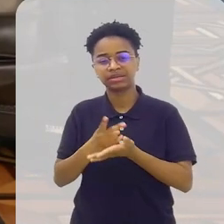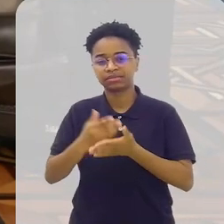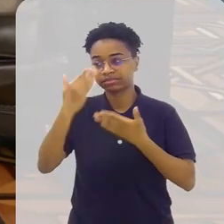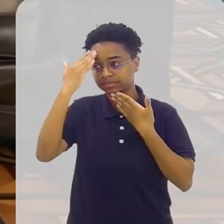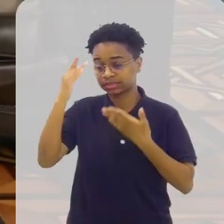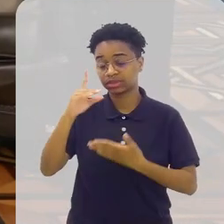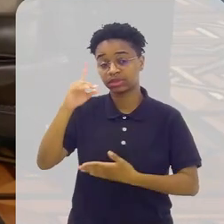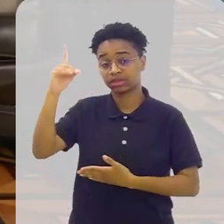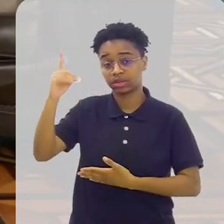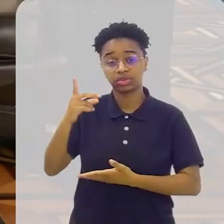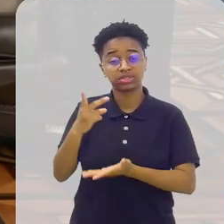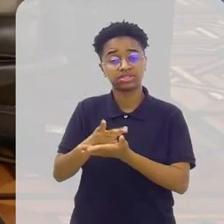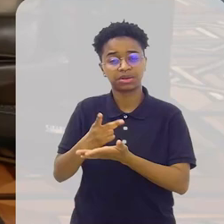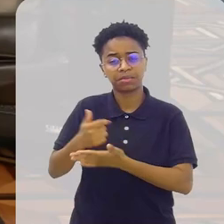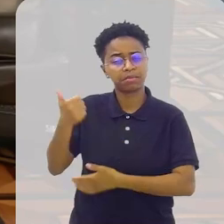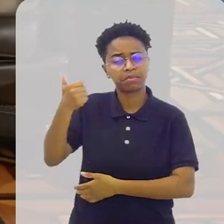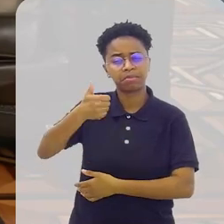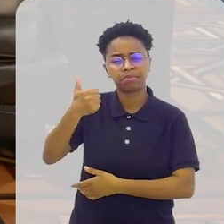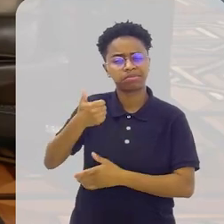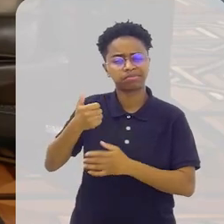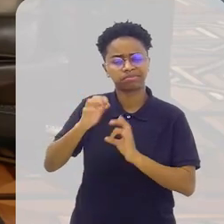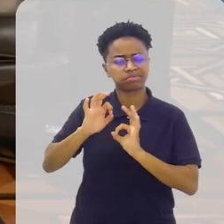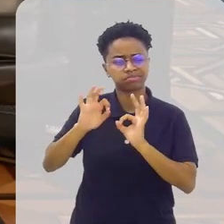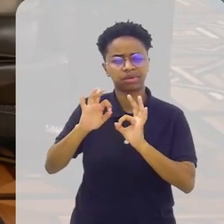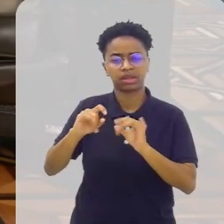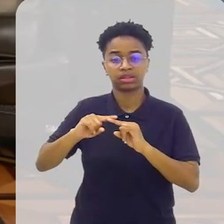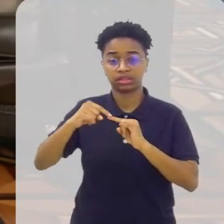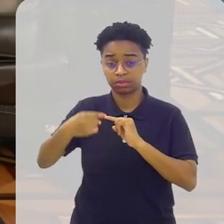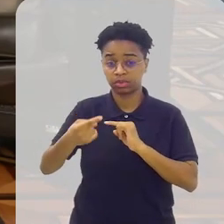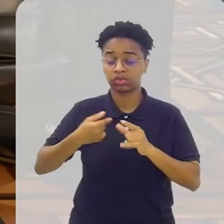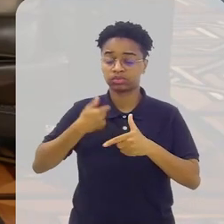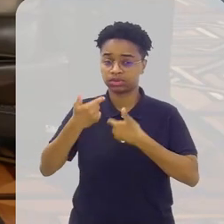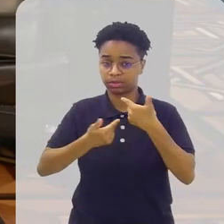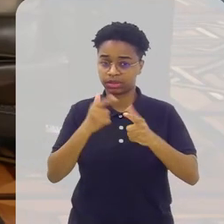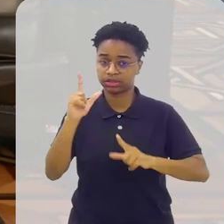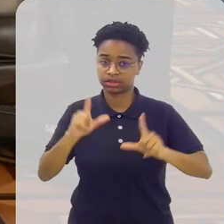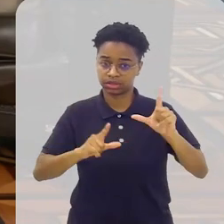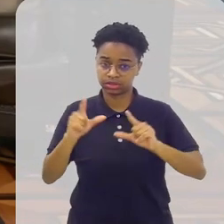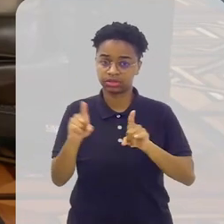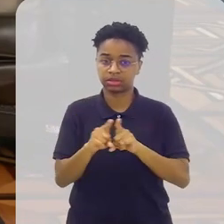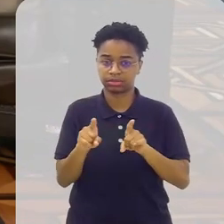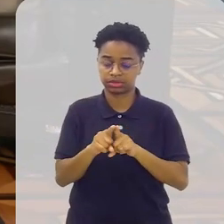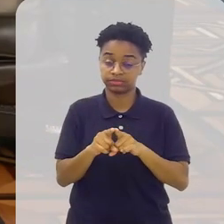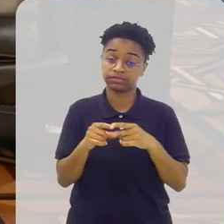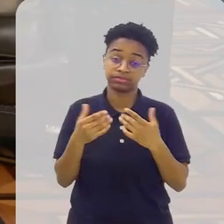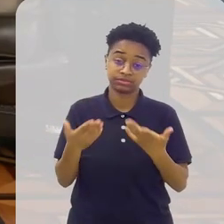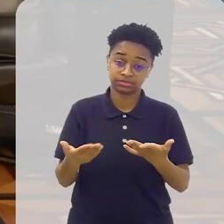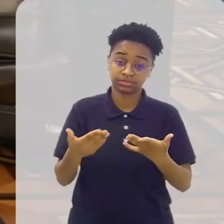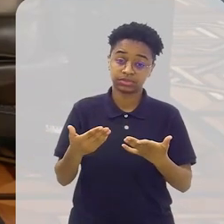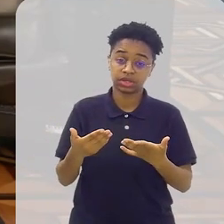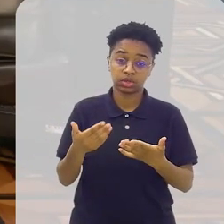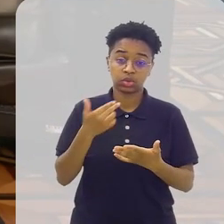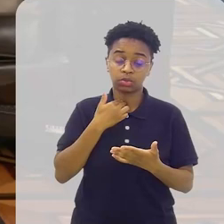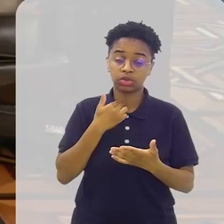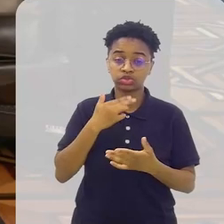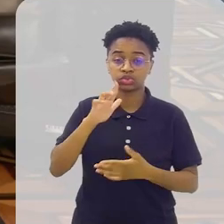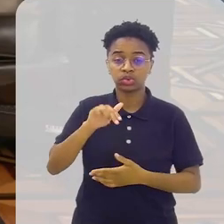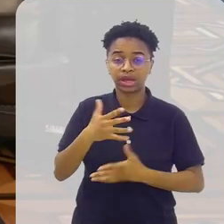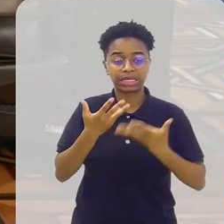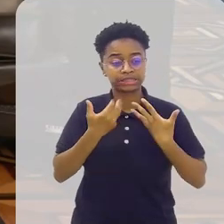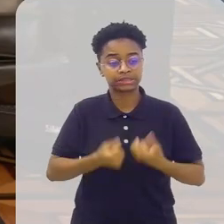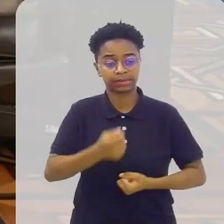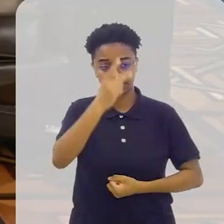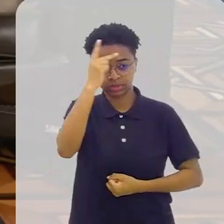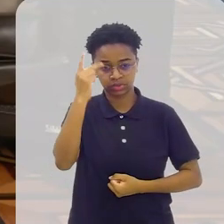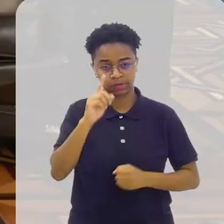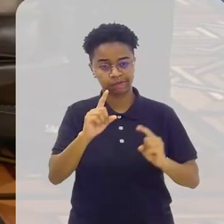e meus programas graças a Deus depois fui a primeiro lugar depois do rádio eu saí do rádio e fui para a televisão então é não deixar com